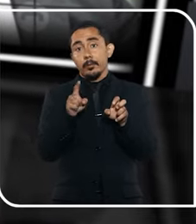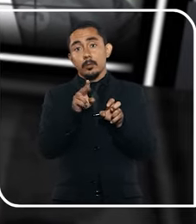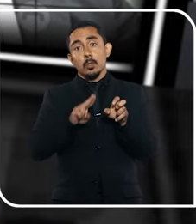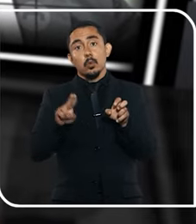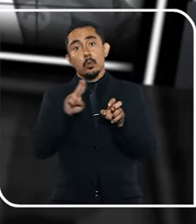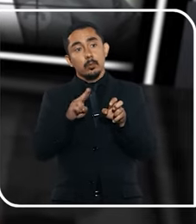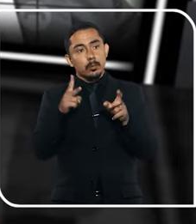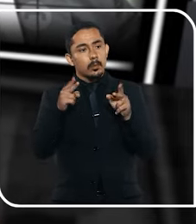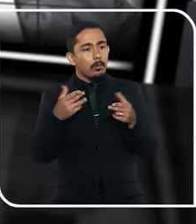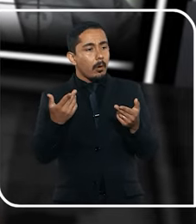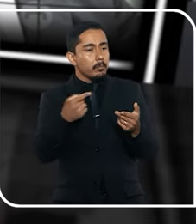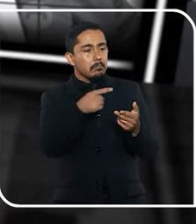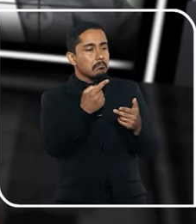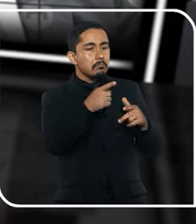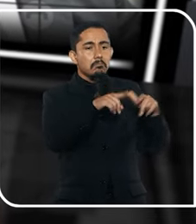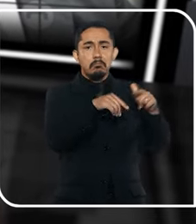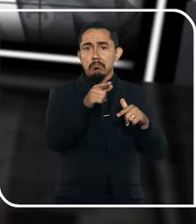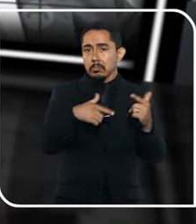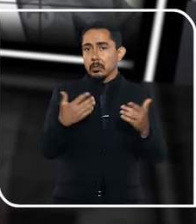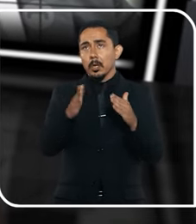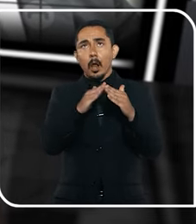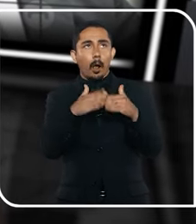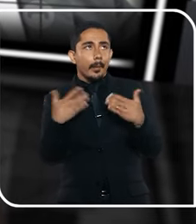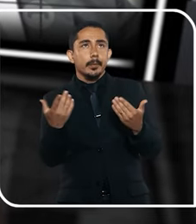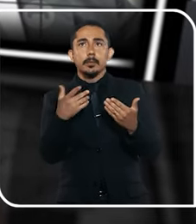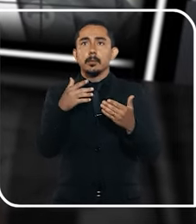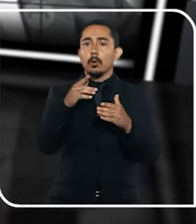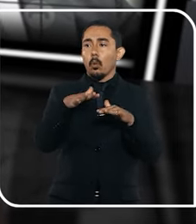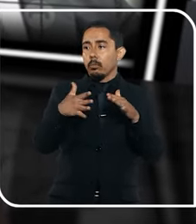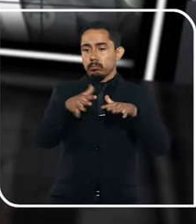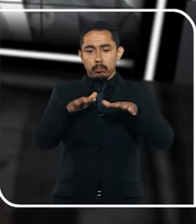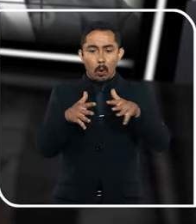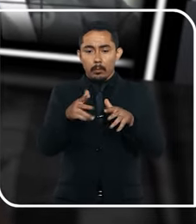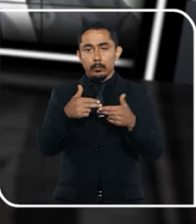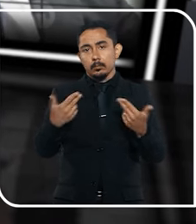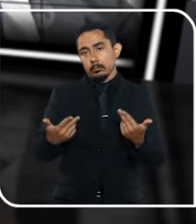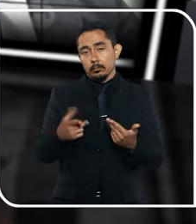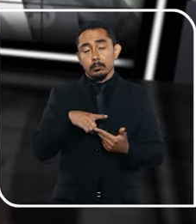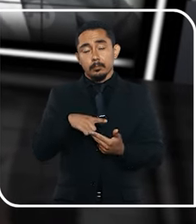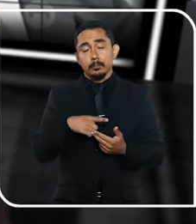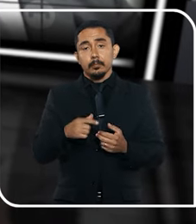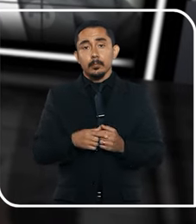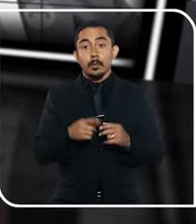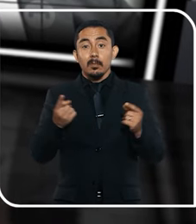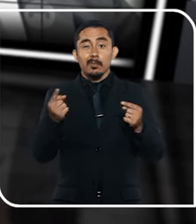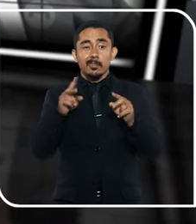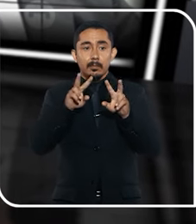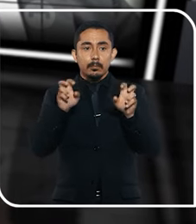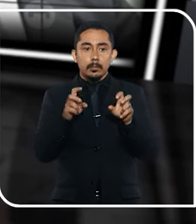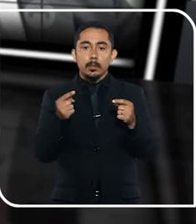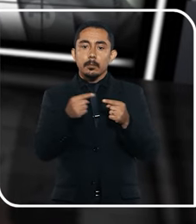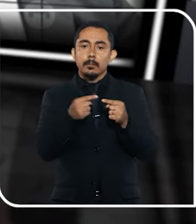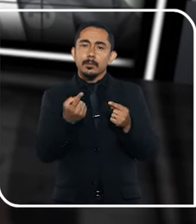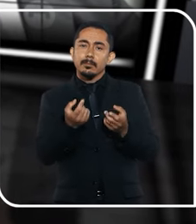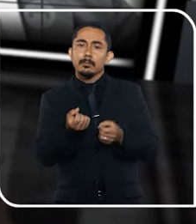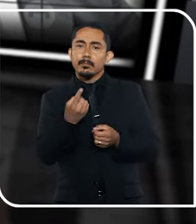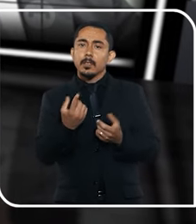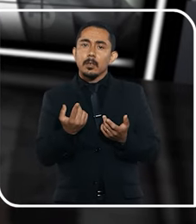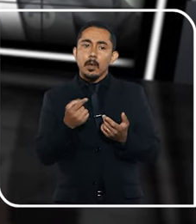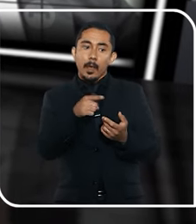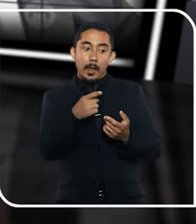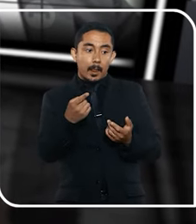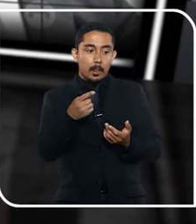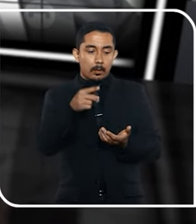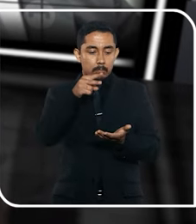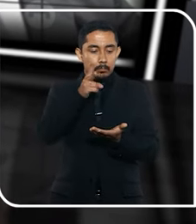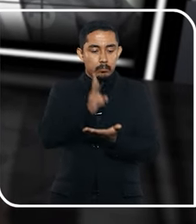utilizando como se fosse bem, como se fosse um imóvel ou um móvel, né? Ele é por isso que fica essa qualificação de ser movente. Ele